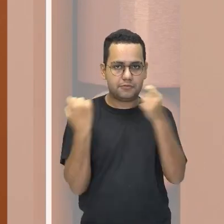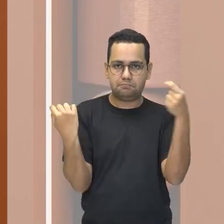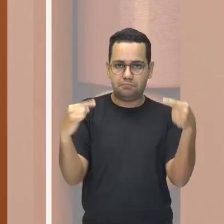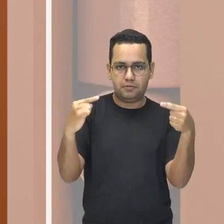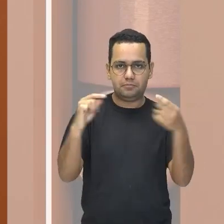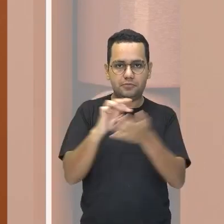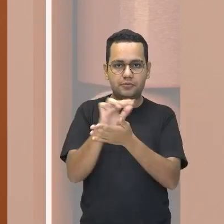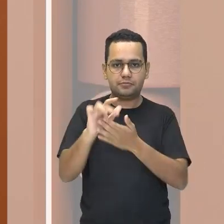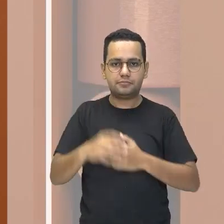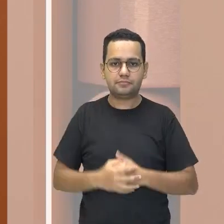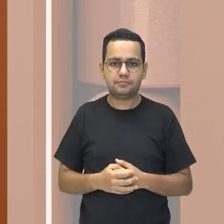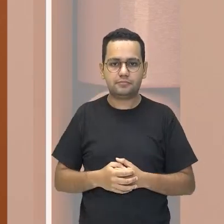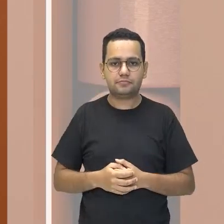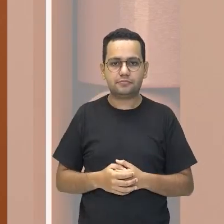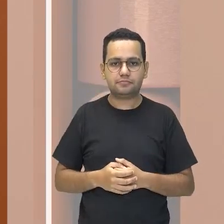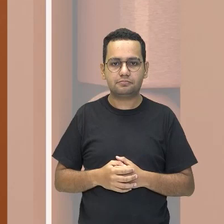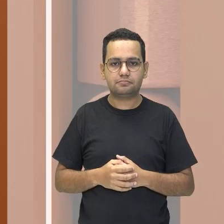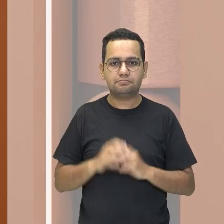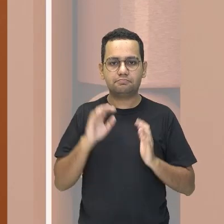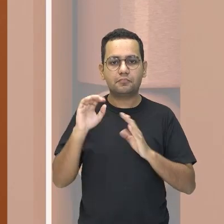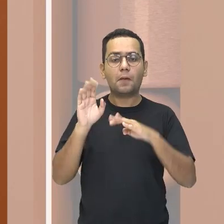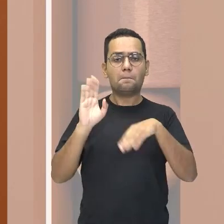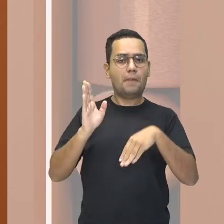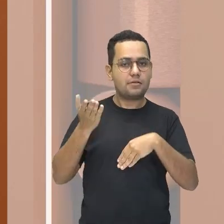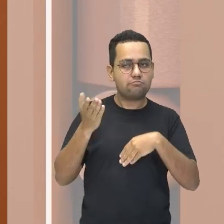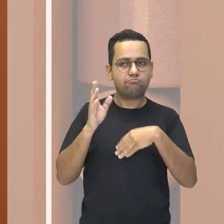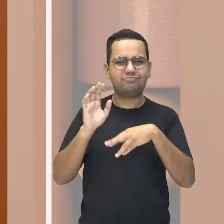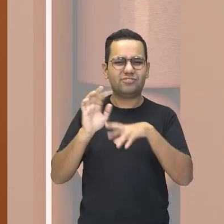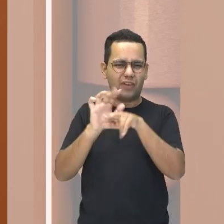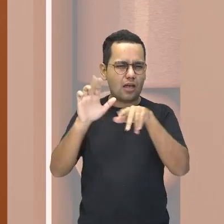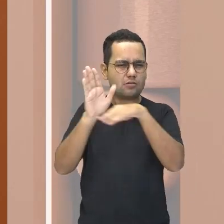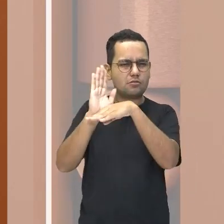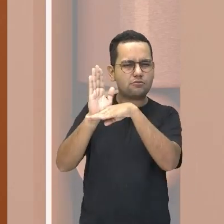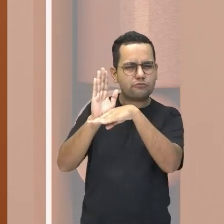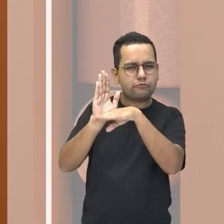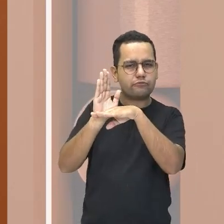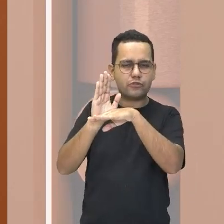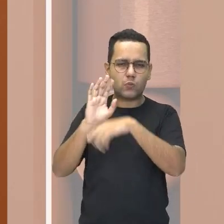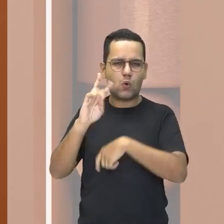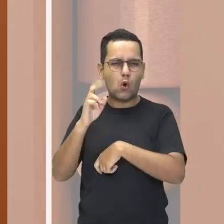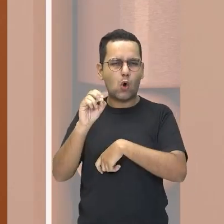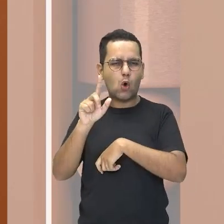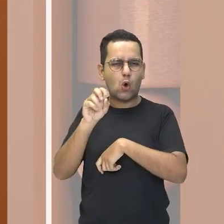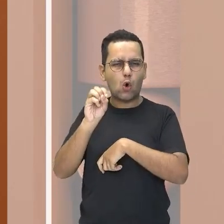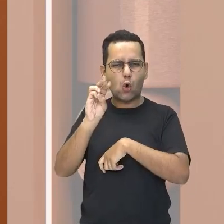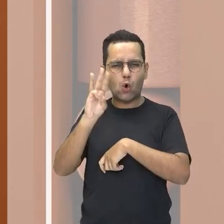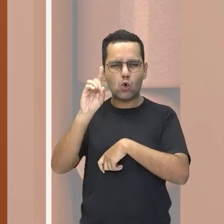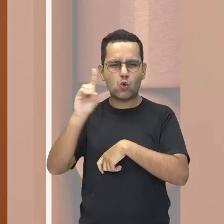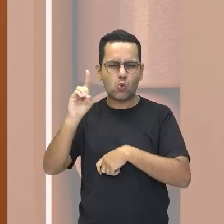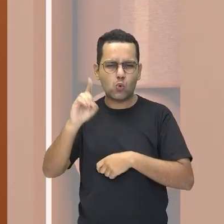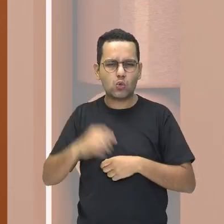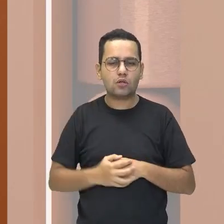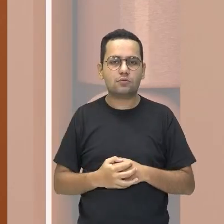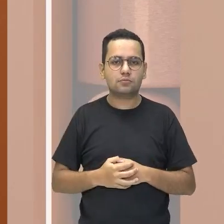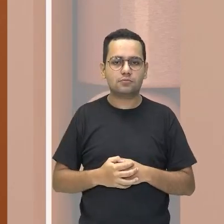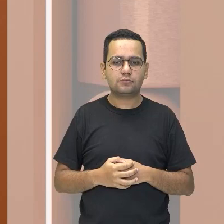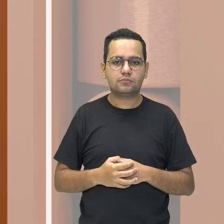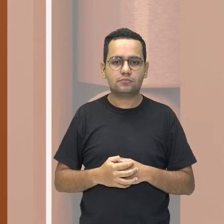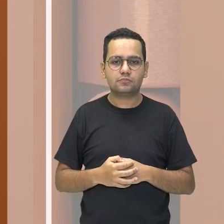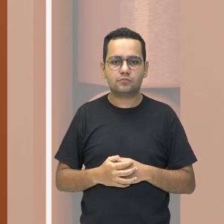Hollywood acabam dando importância para a frente ocidental do conflito, onde os